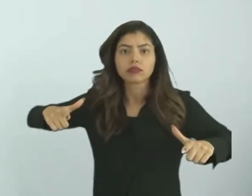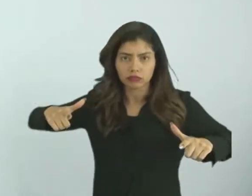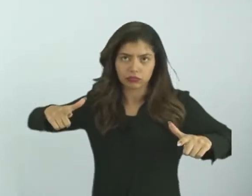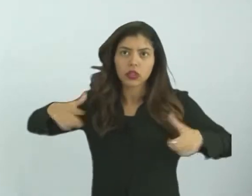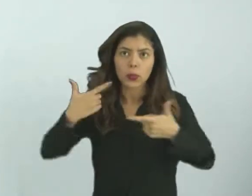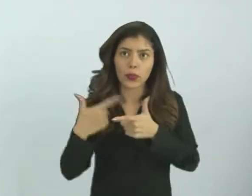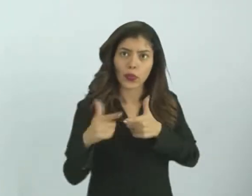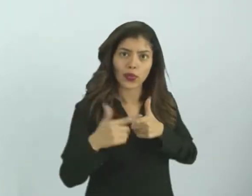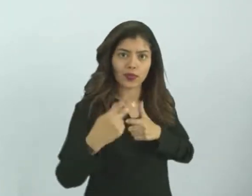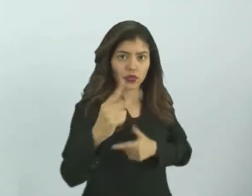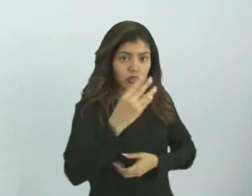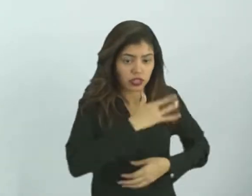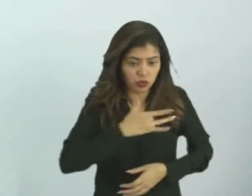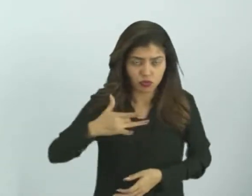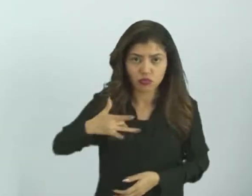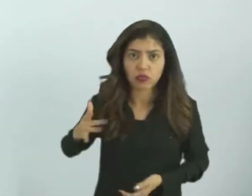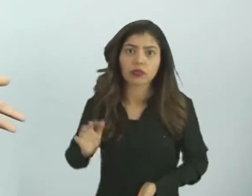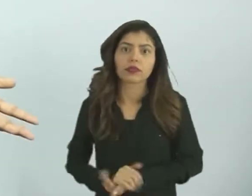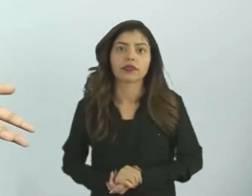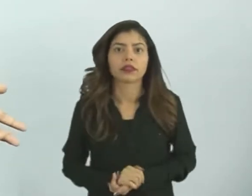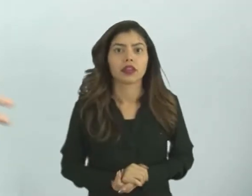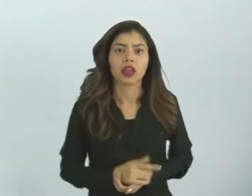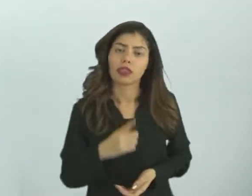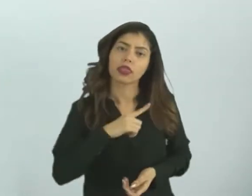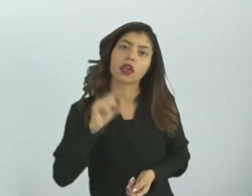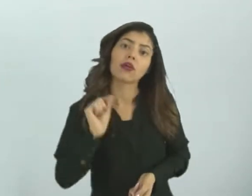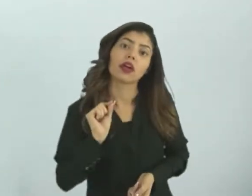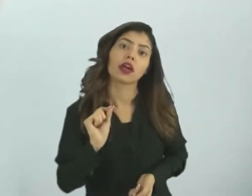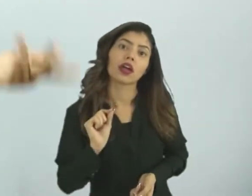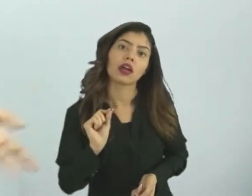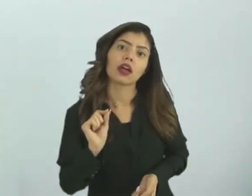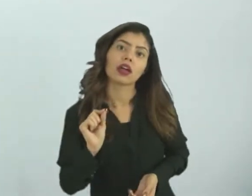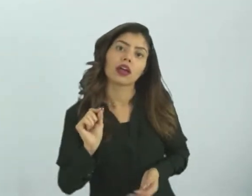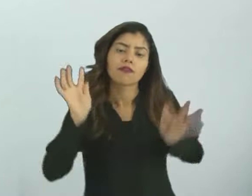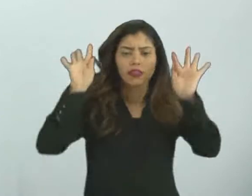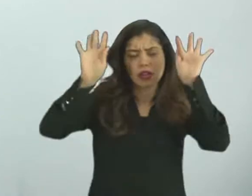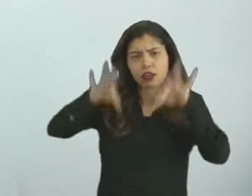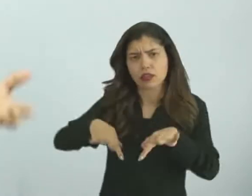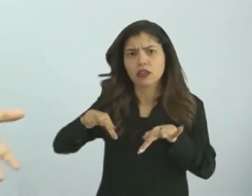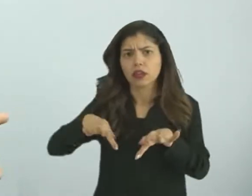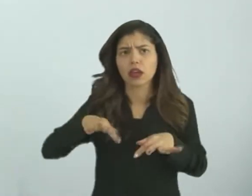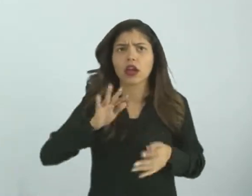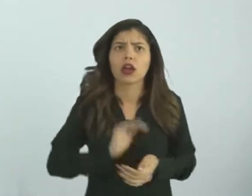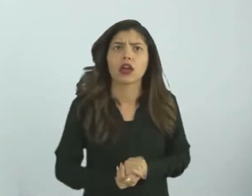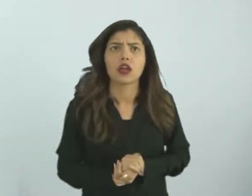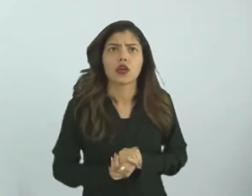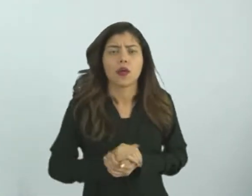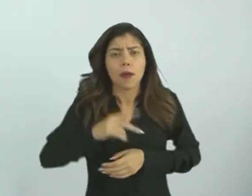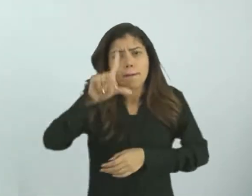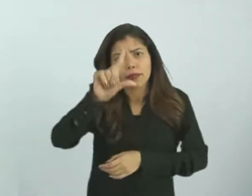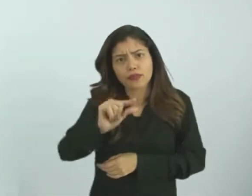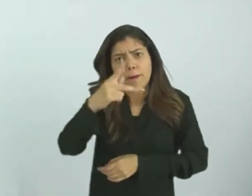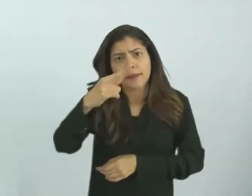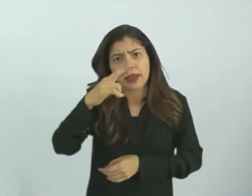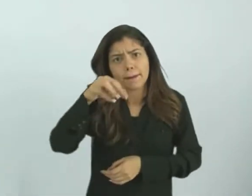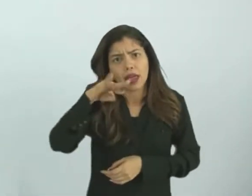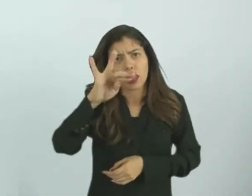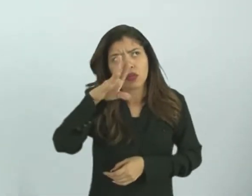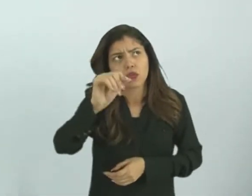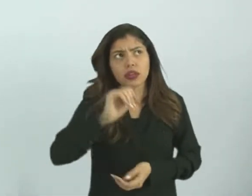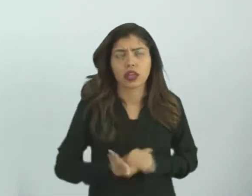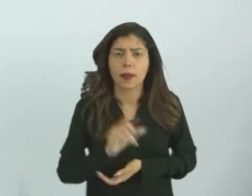risco aumente e que acarrete isso, né? Na finalização de maneira prematura do seu crescimento. Você